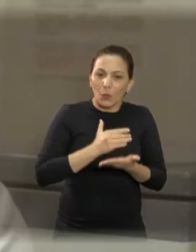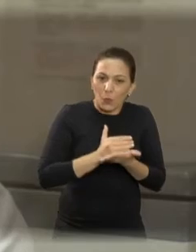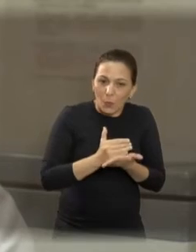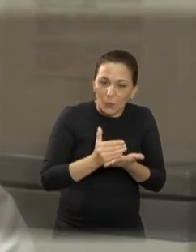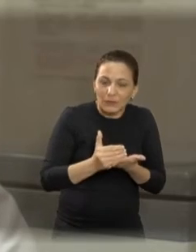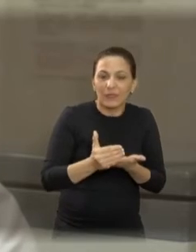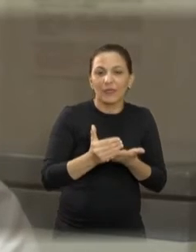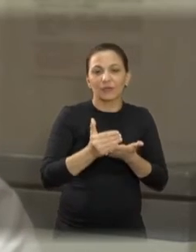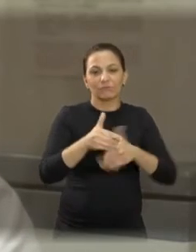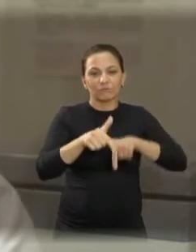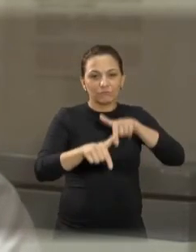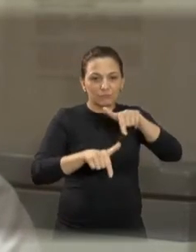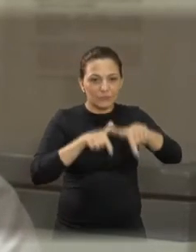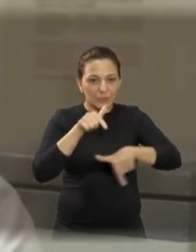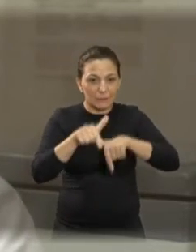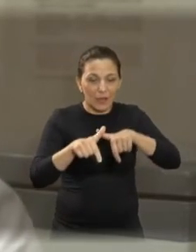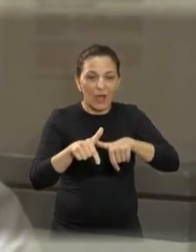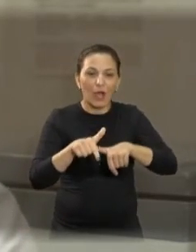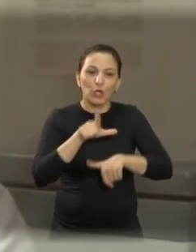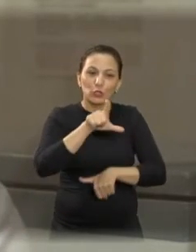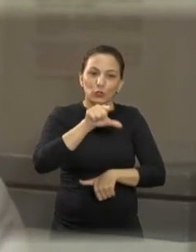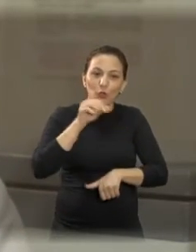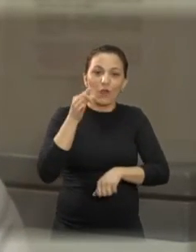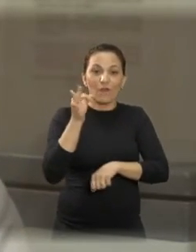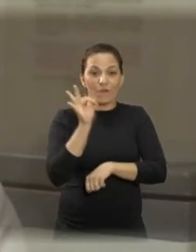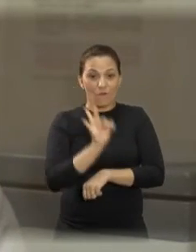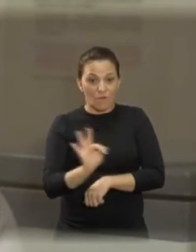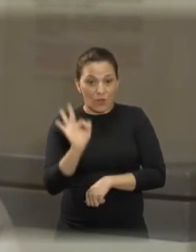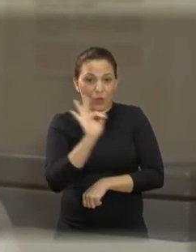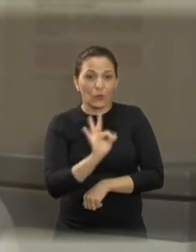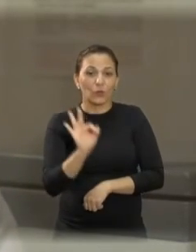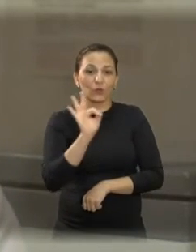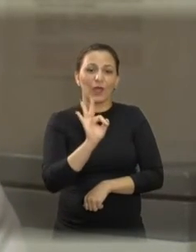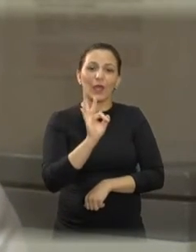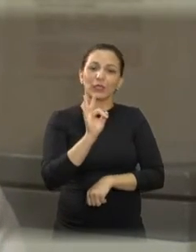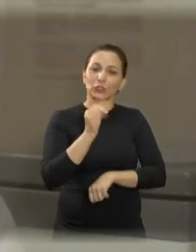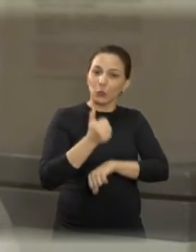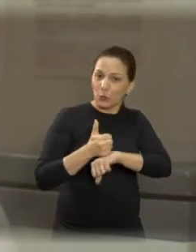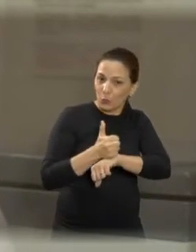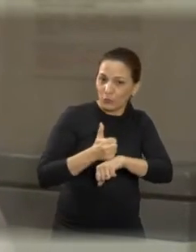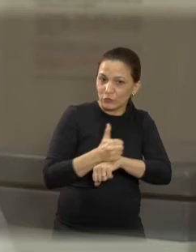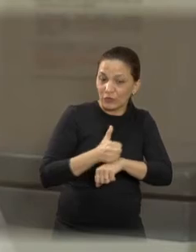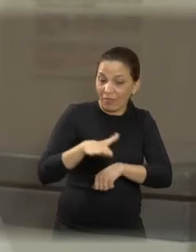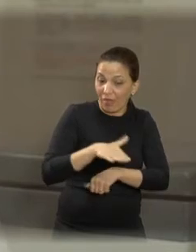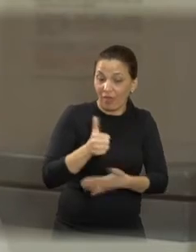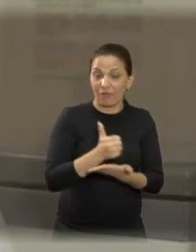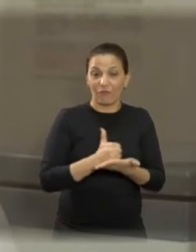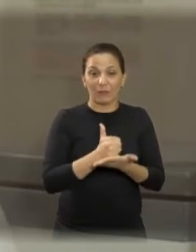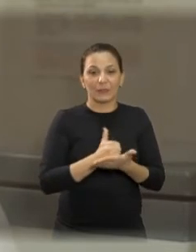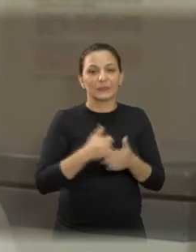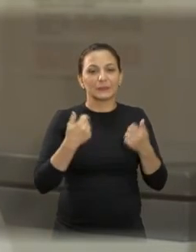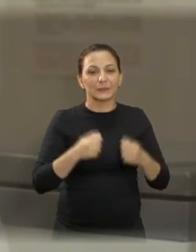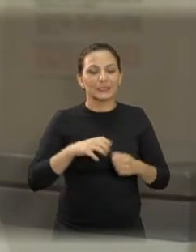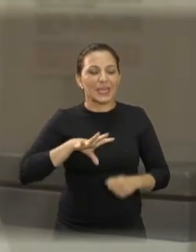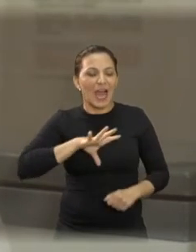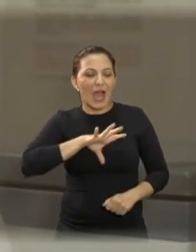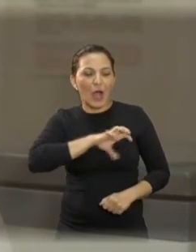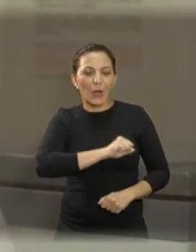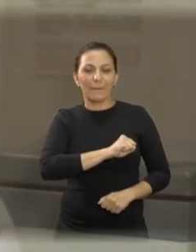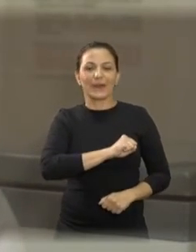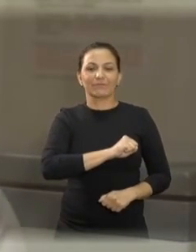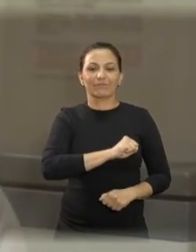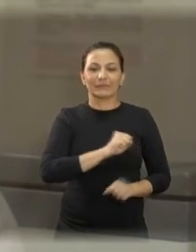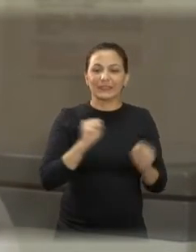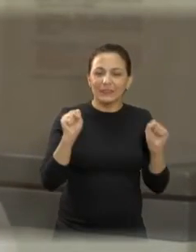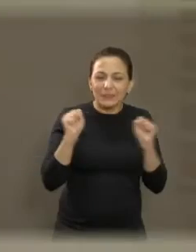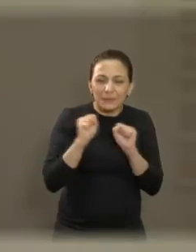iniciar o trabalho, fazer a faculdade como eu fiz, e se vai iniciar uma profissão como a farmacêutica, tem que amar,